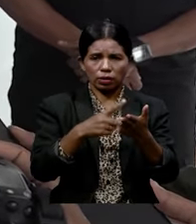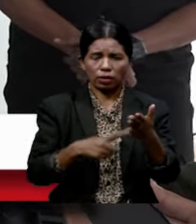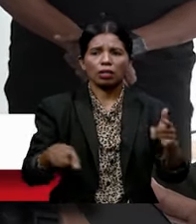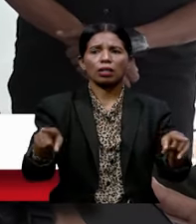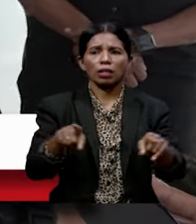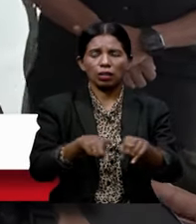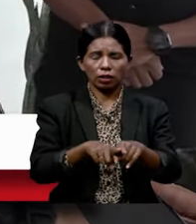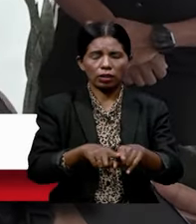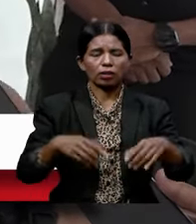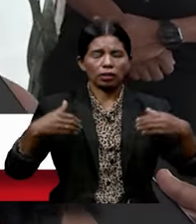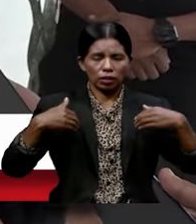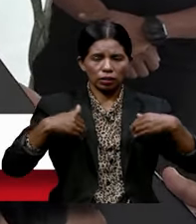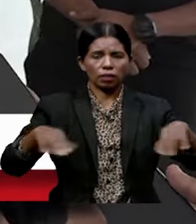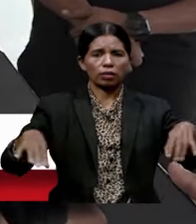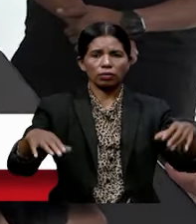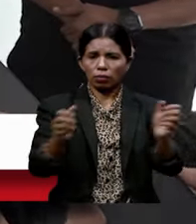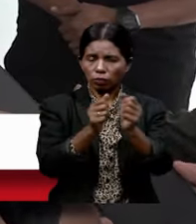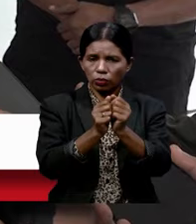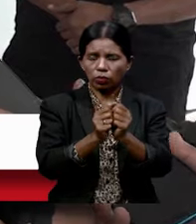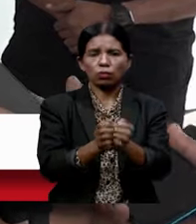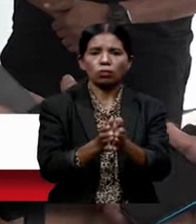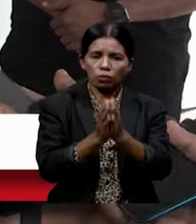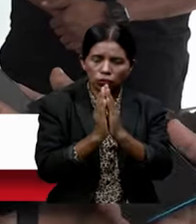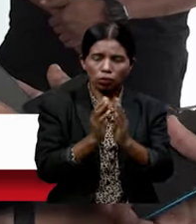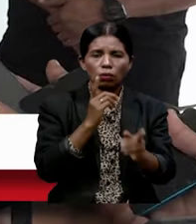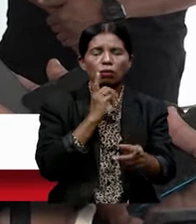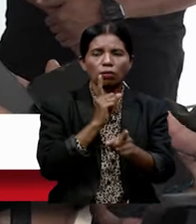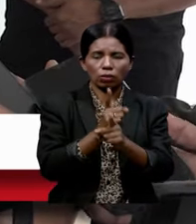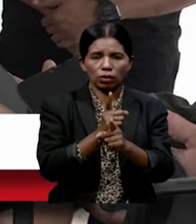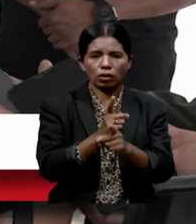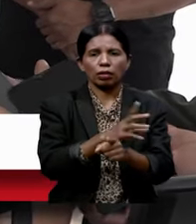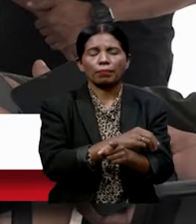e a coordenação de dia pere bele haruka ho tempo,